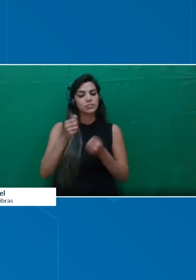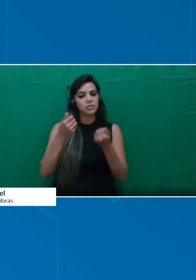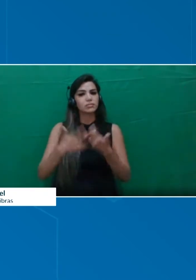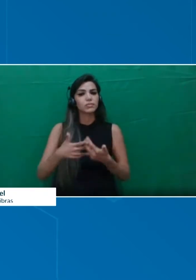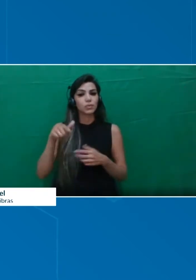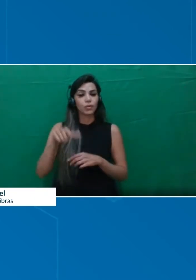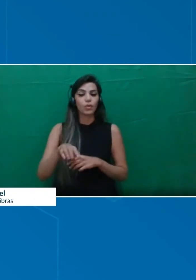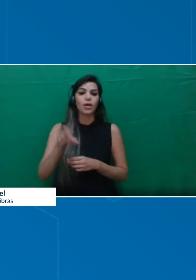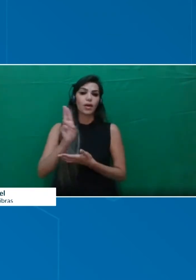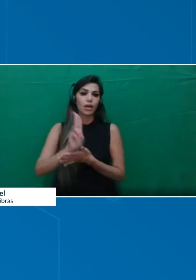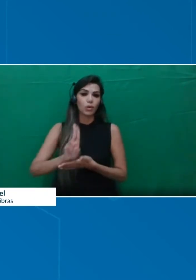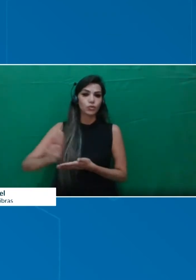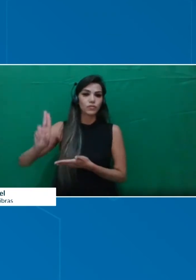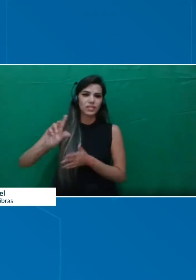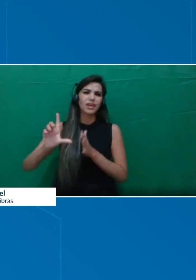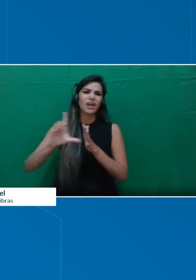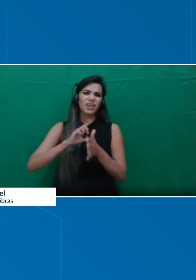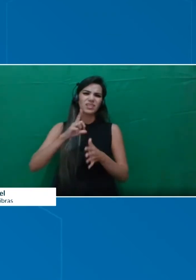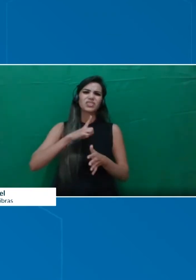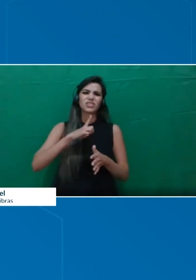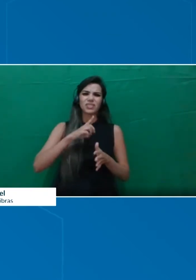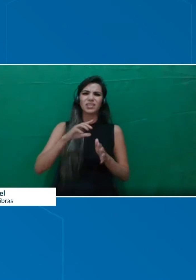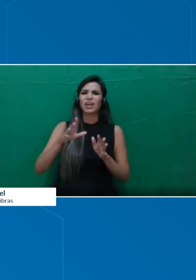mesmo antes da lei de cotas, né, que